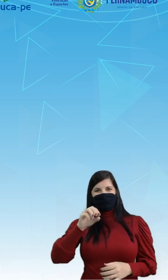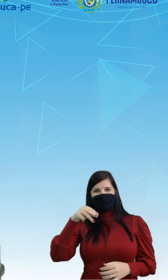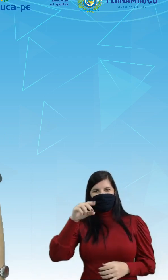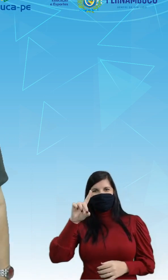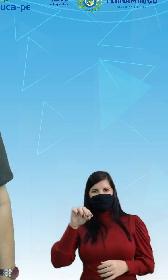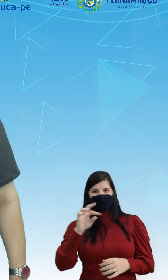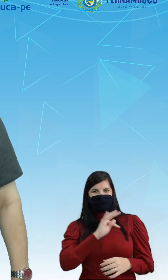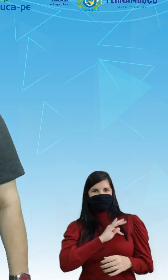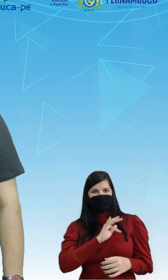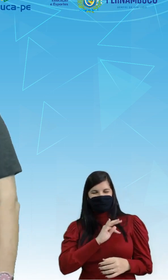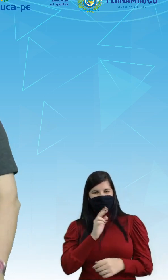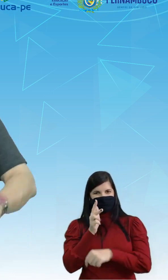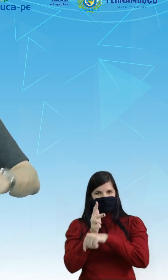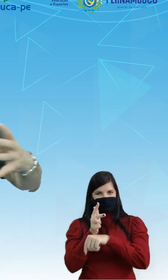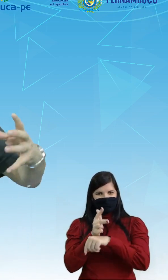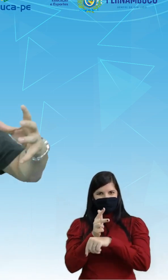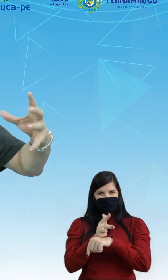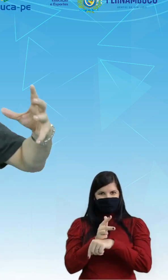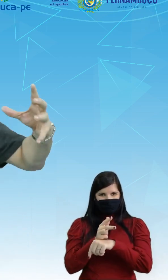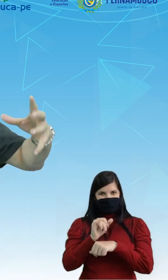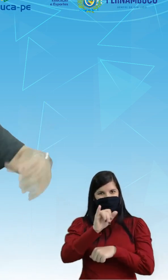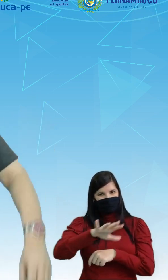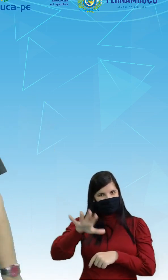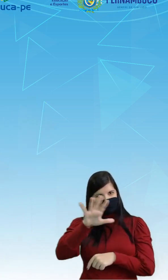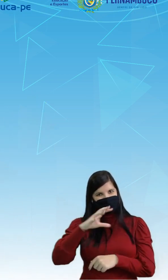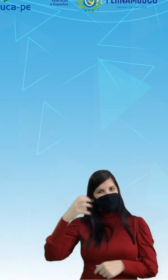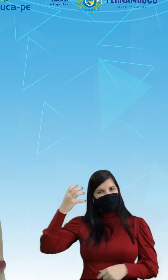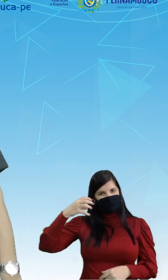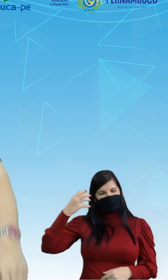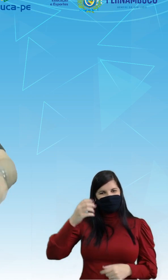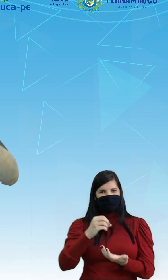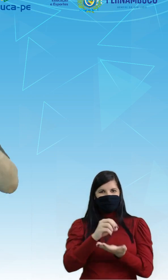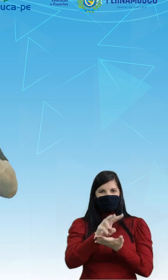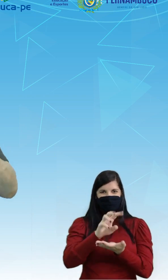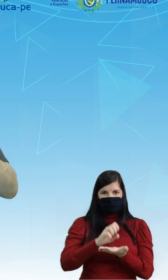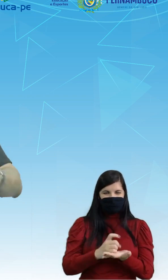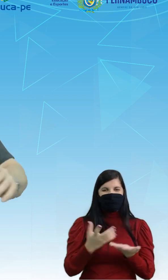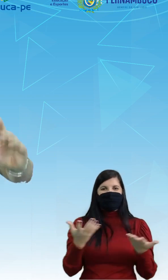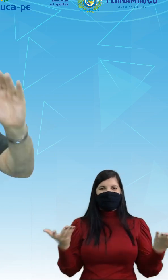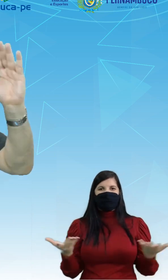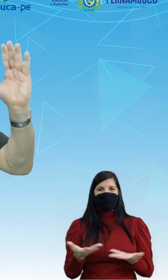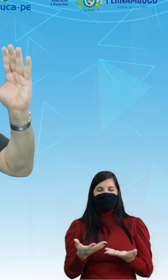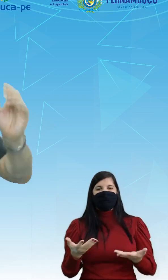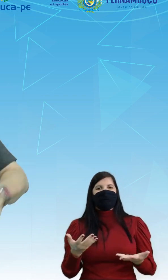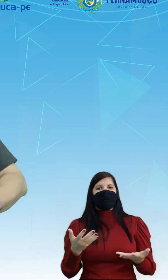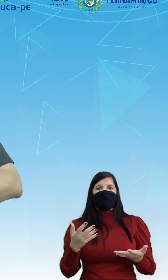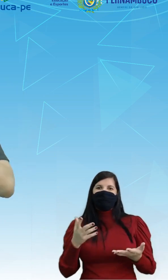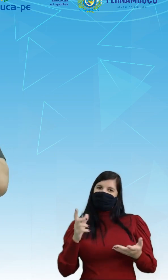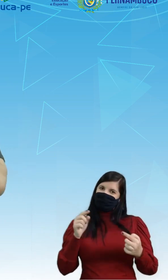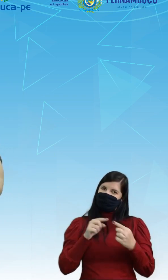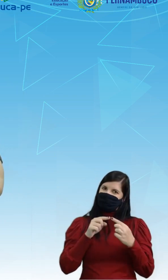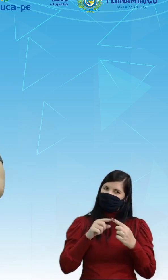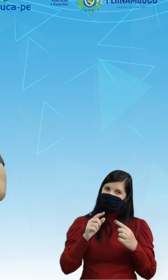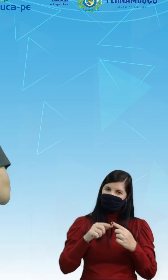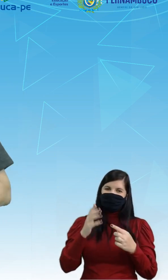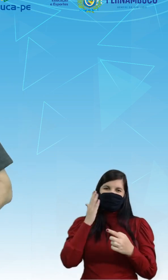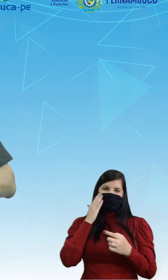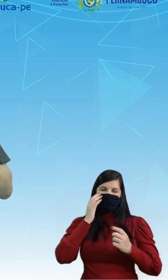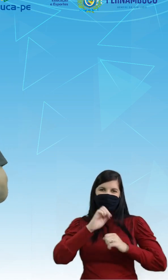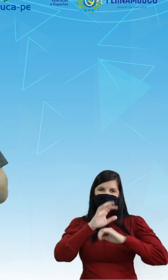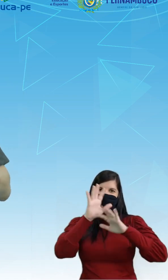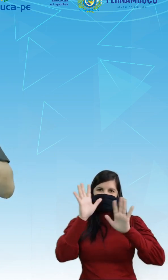captador aqui, certo? Das imagens e do som do EducaPE. Então vamos lá aqui, pressupostos,